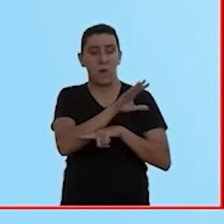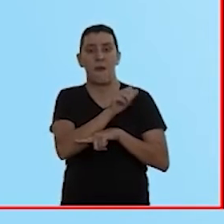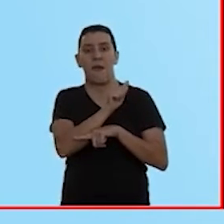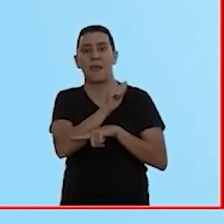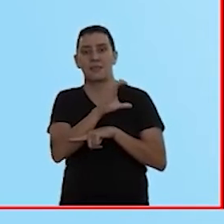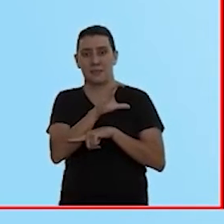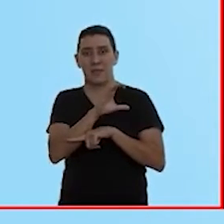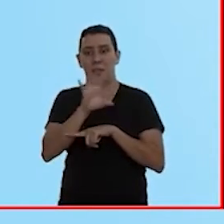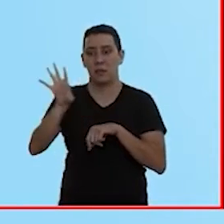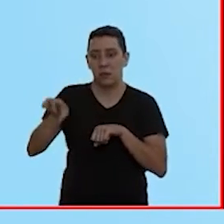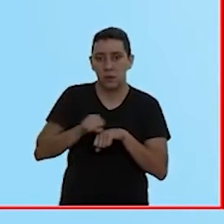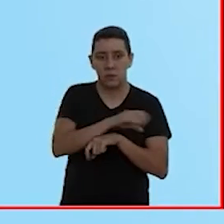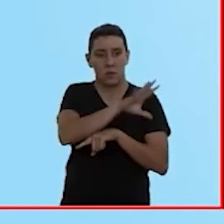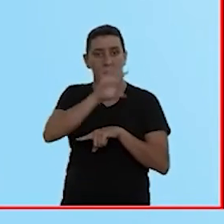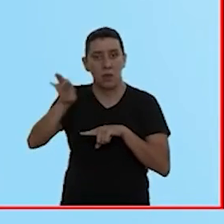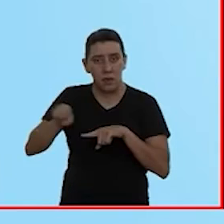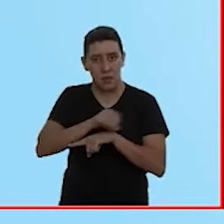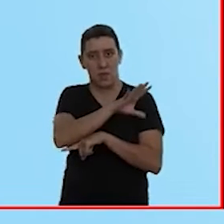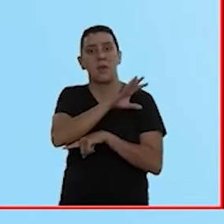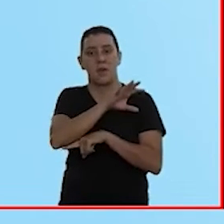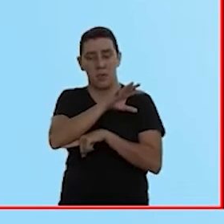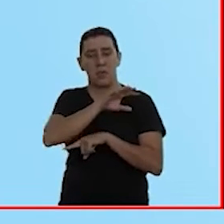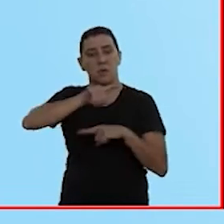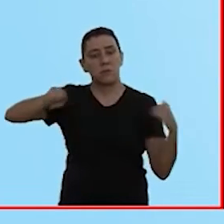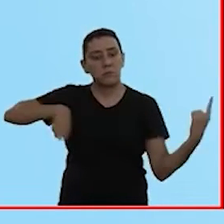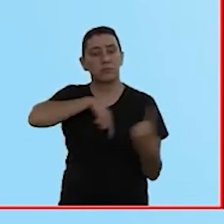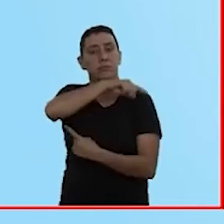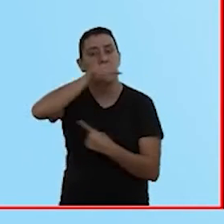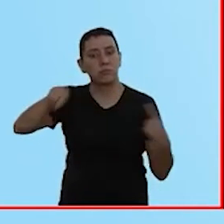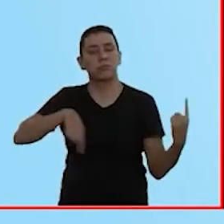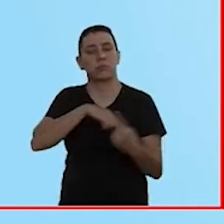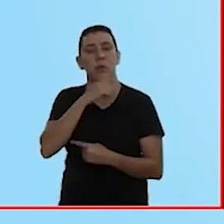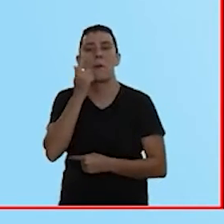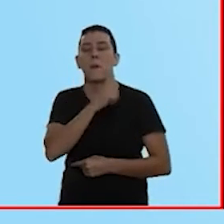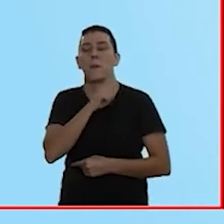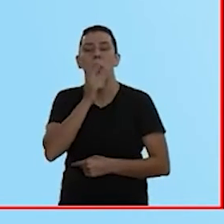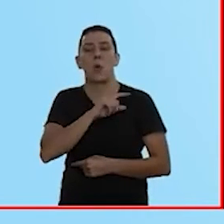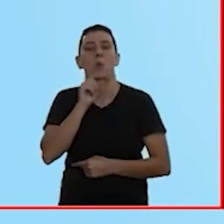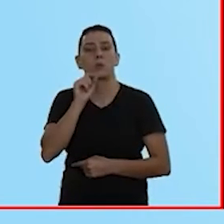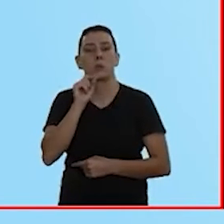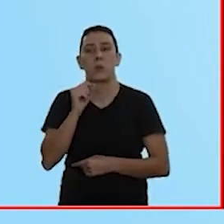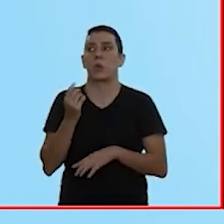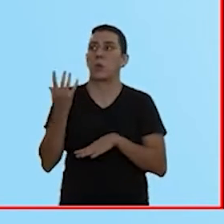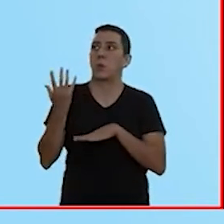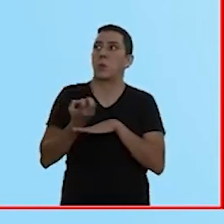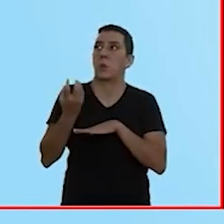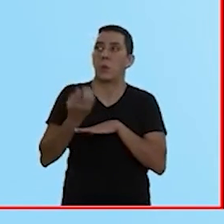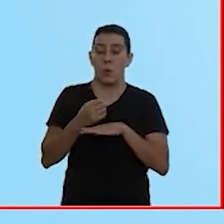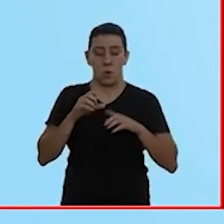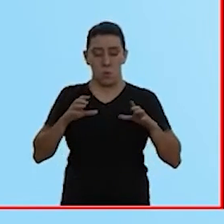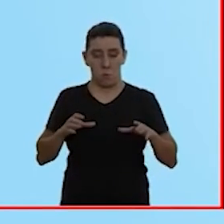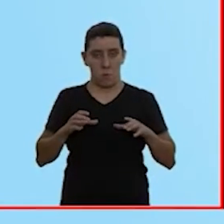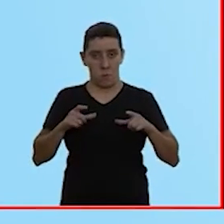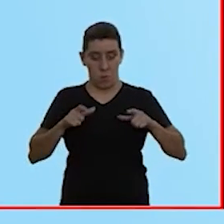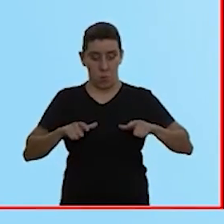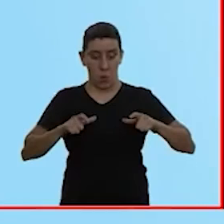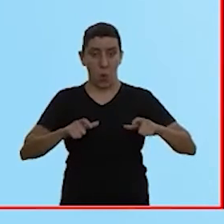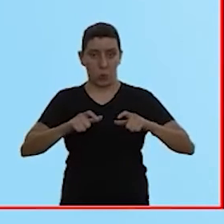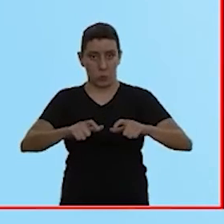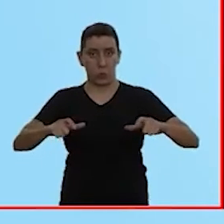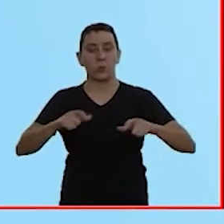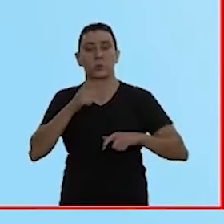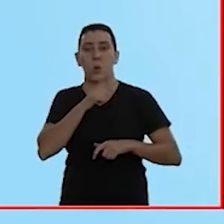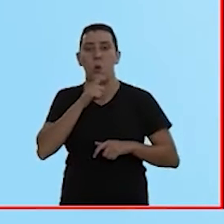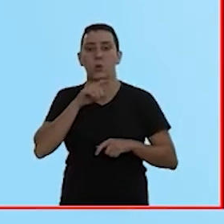É em corrente alternada para para poder fazer a integração da energia gerada pelos módulos com uma